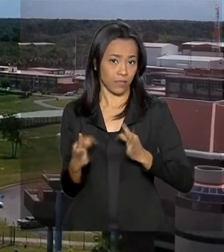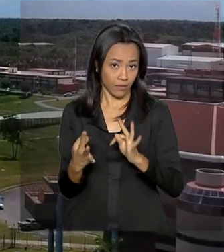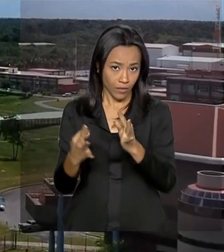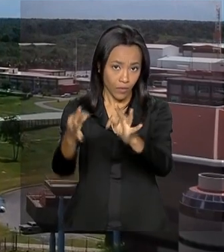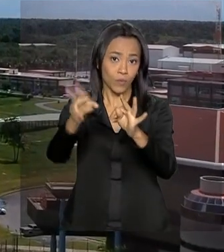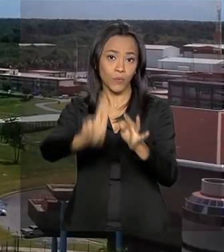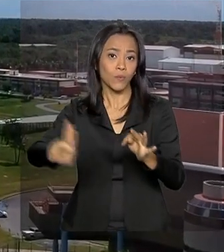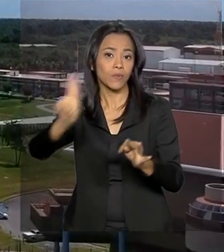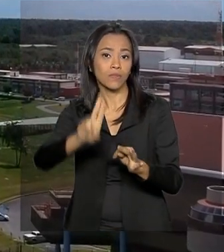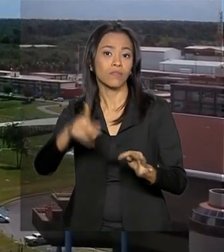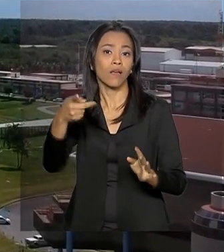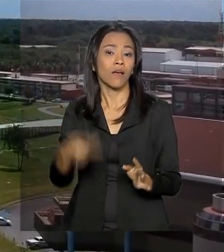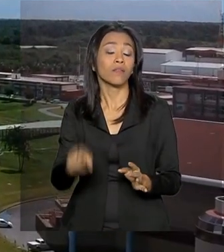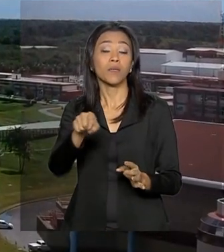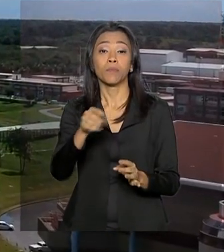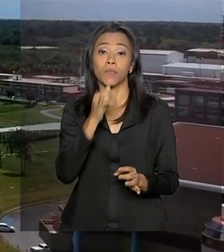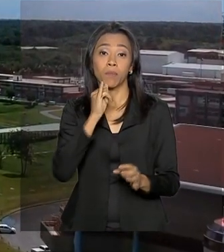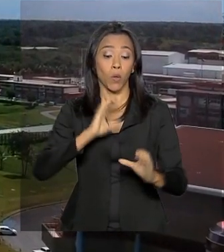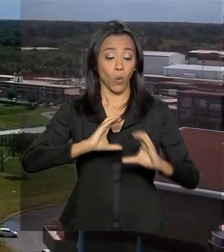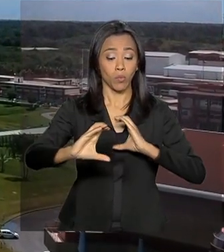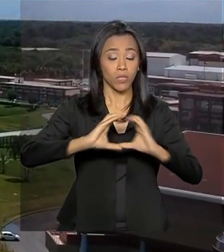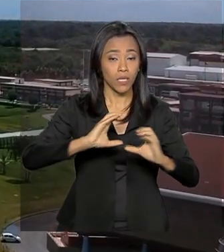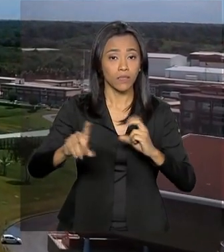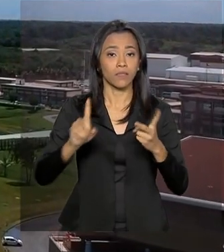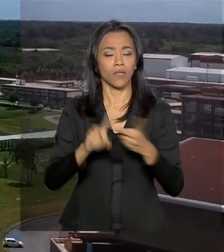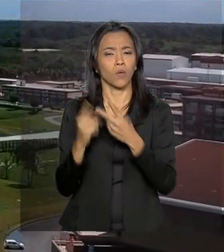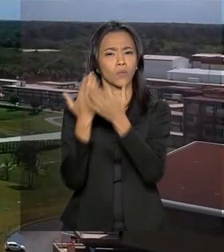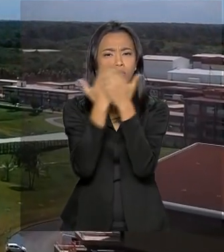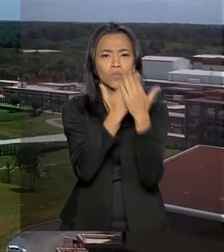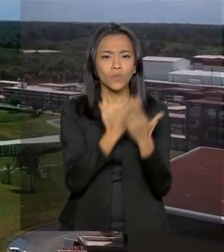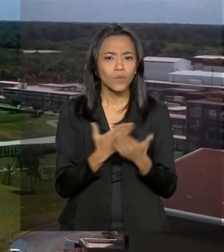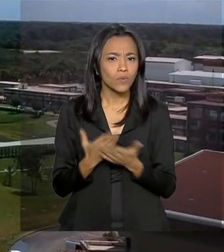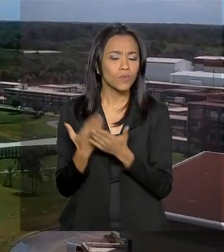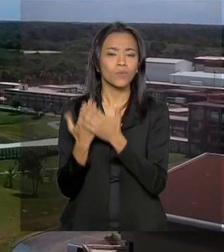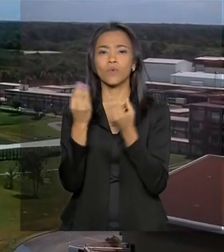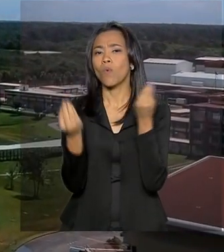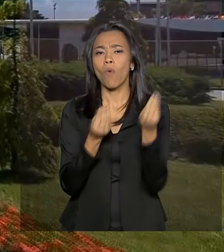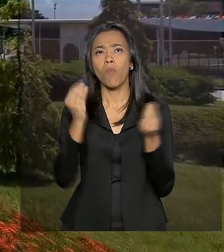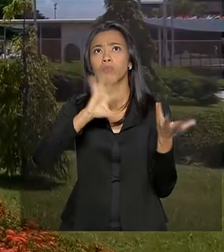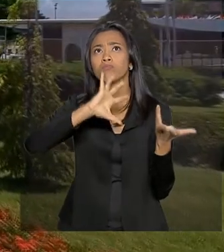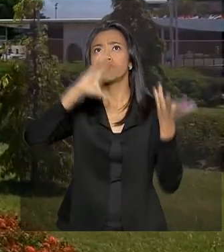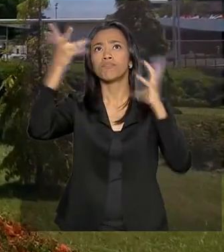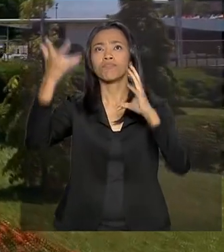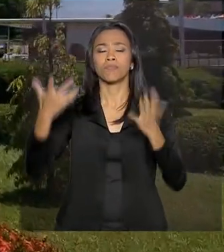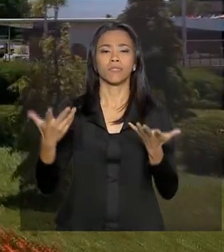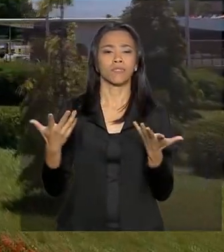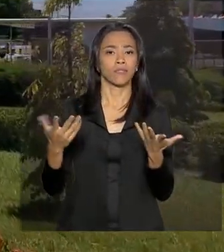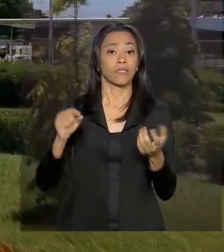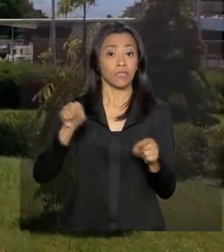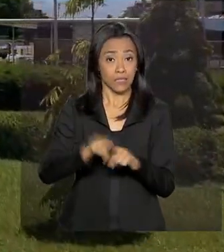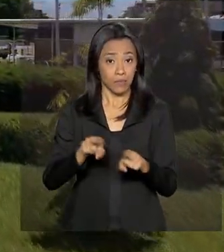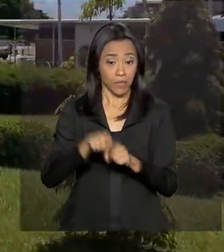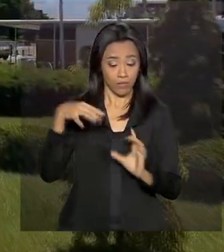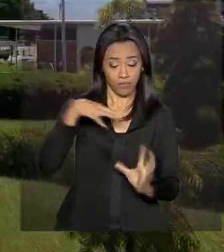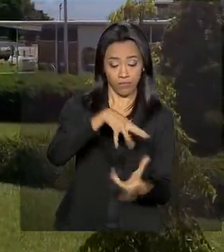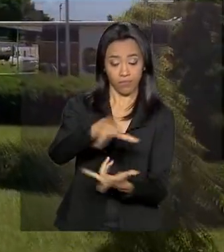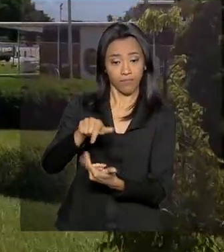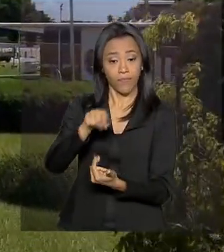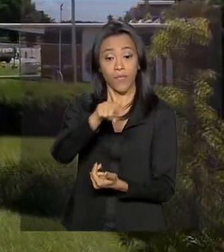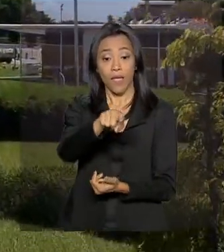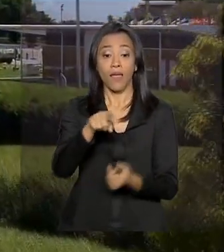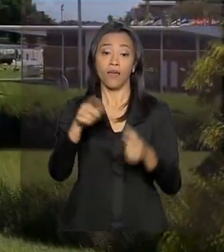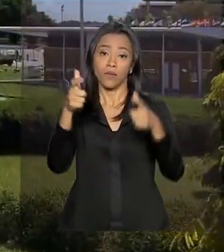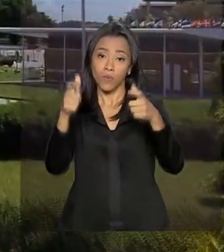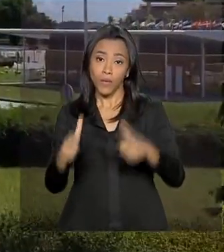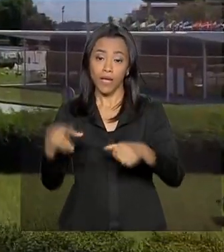tecnologias na Terra, comunicação e estudos sobre o planeta e o clima. O Centro Espacial de Curru, localizado